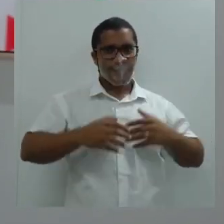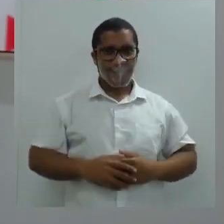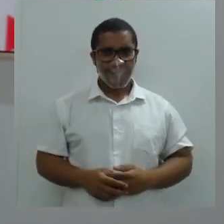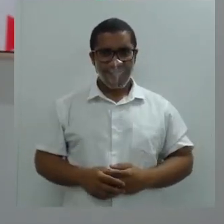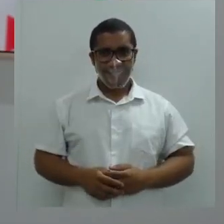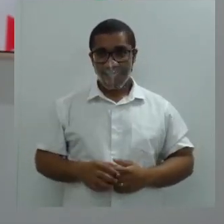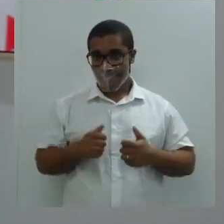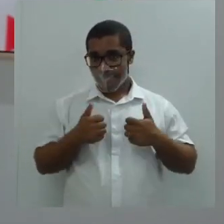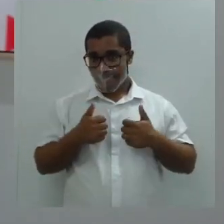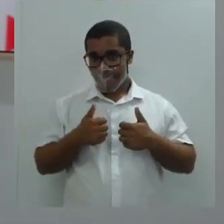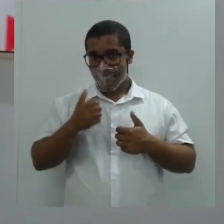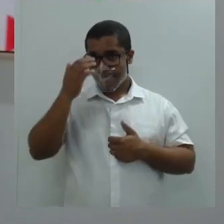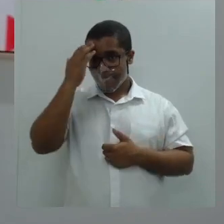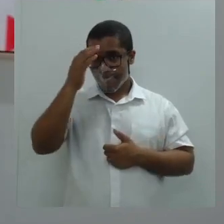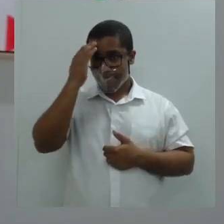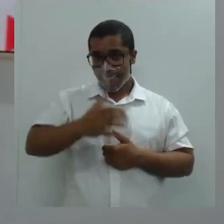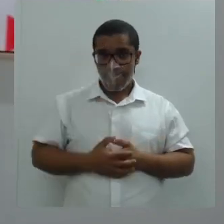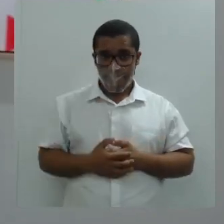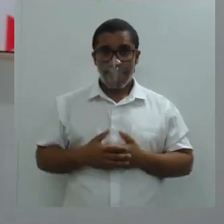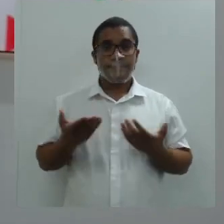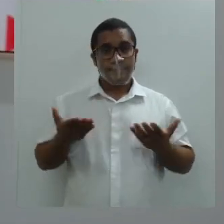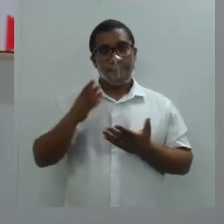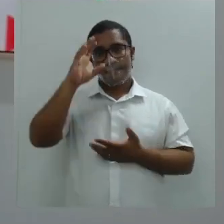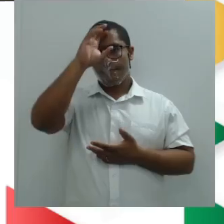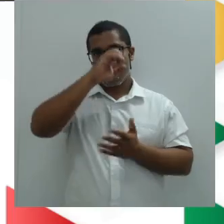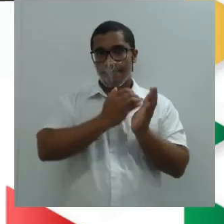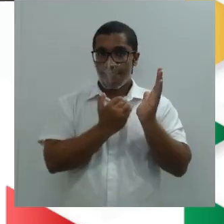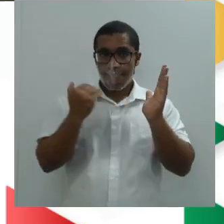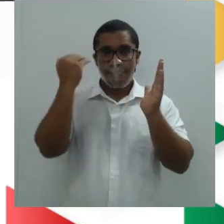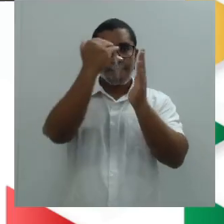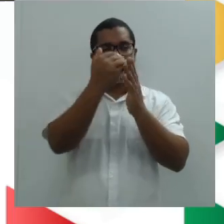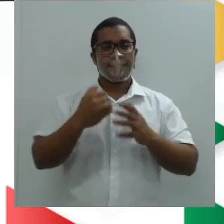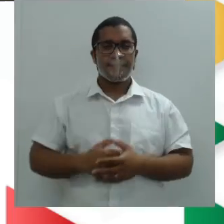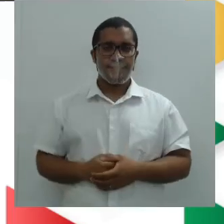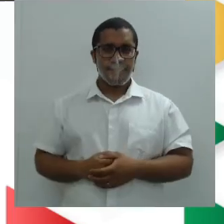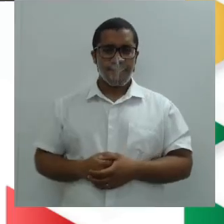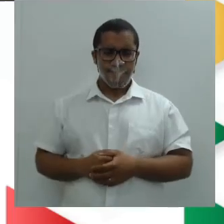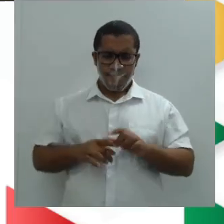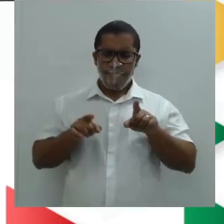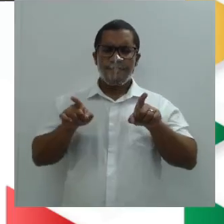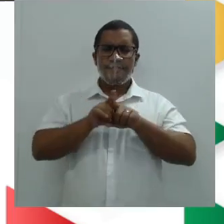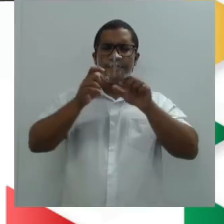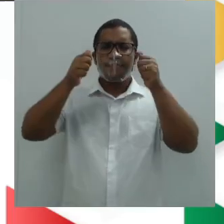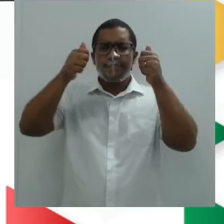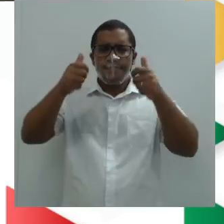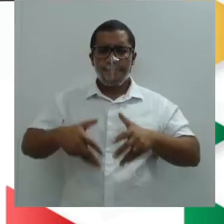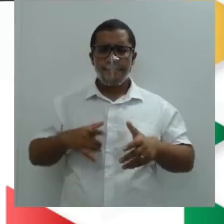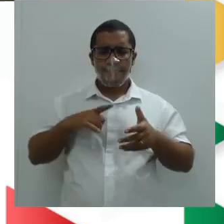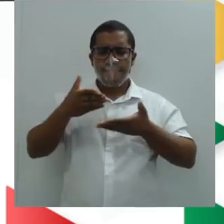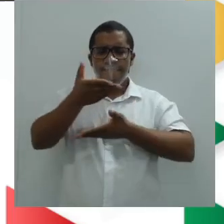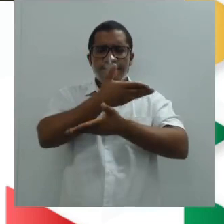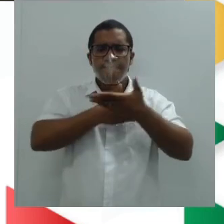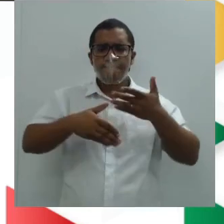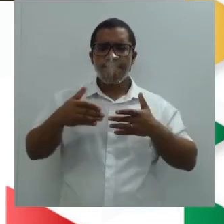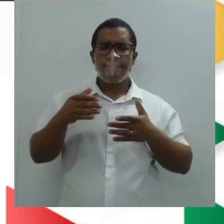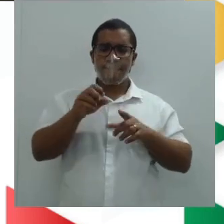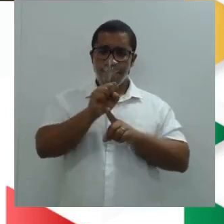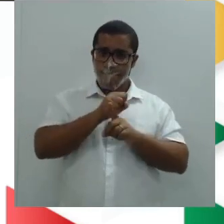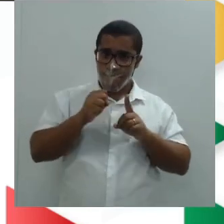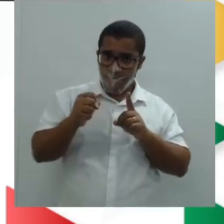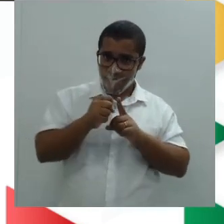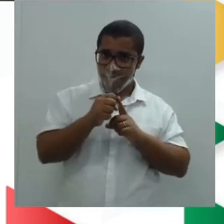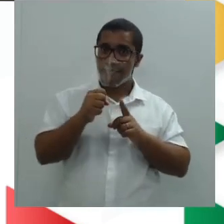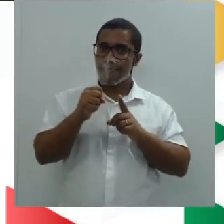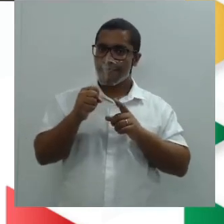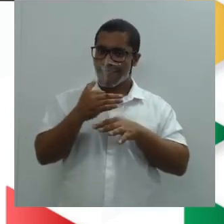profissional, tá certo? Vamos lá para a gente aprender mais. Ainda sobre interações sociais na cidade, né?